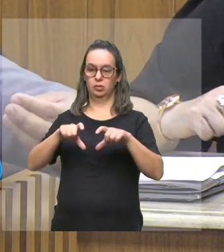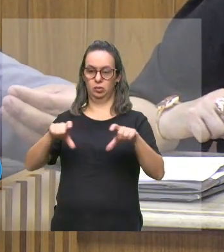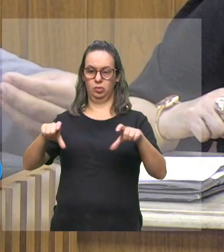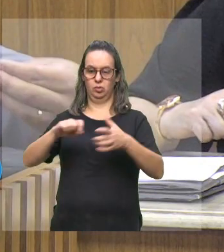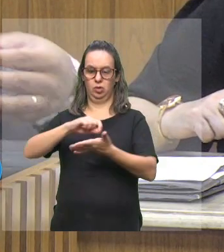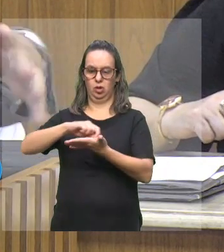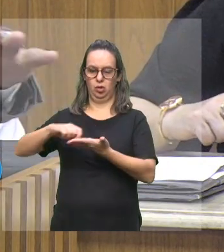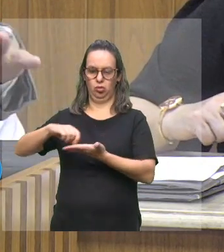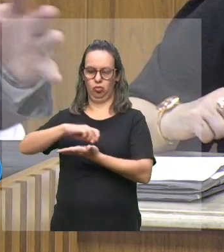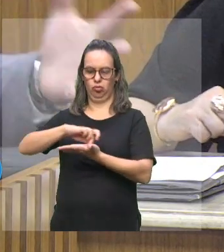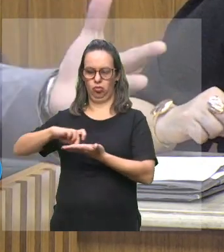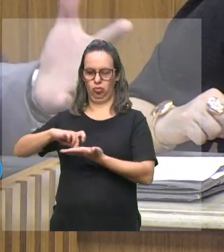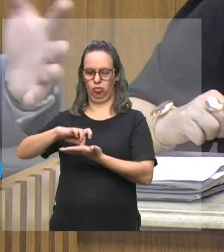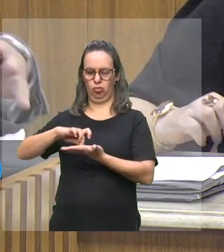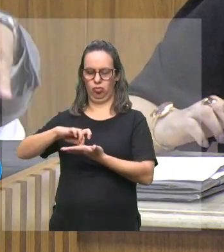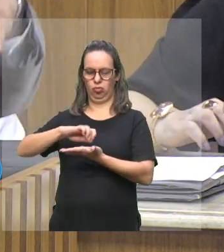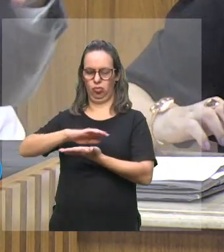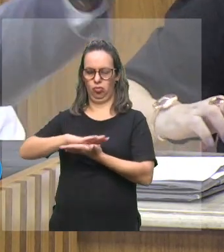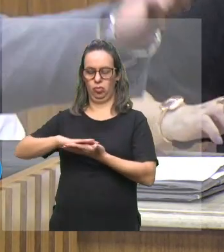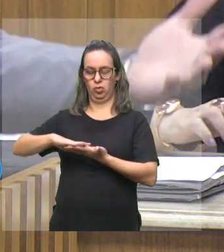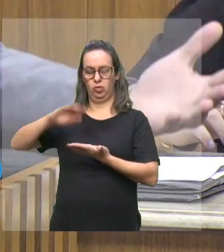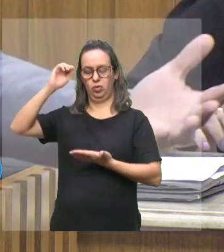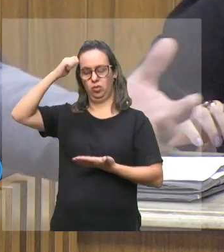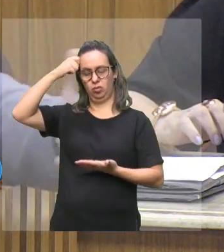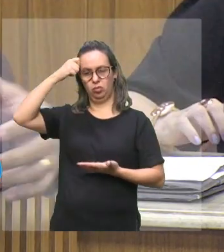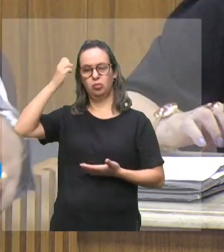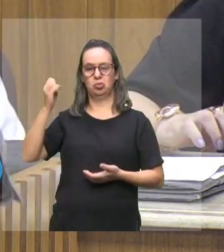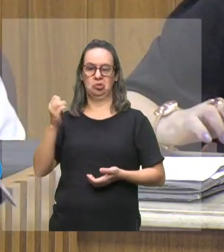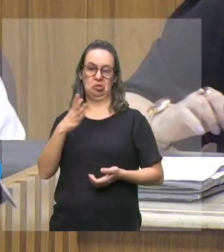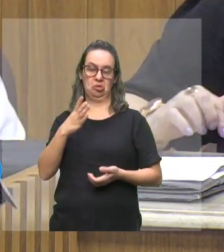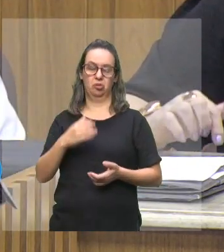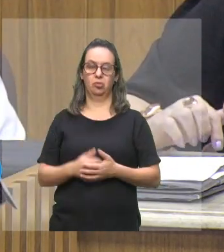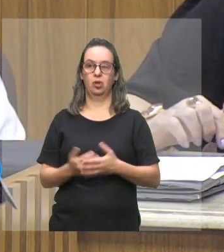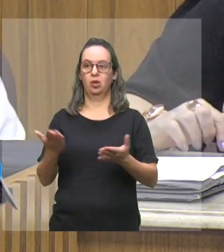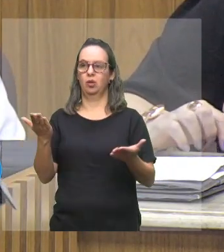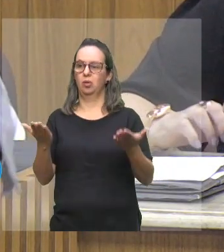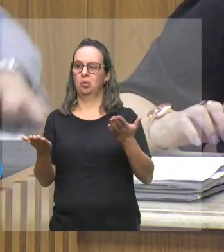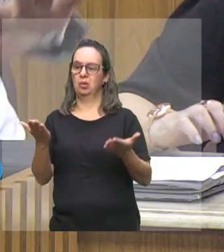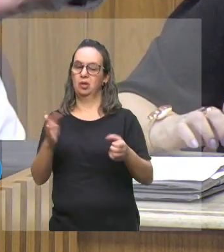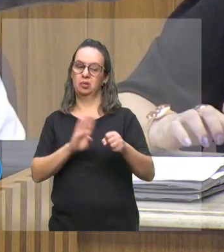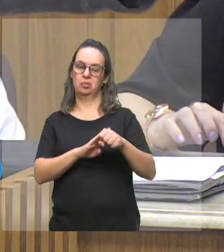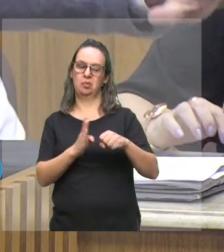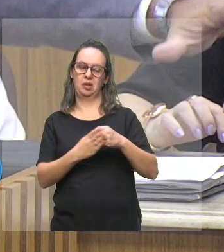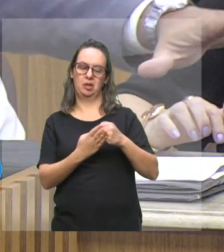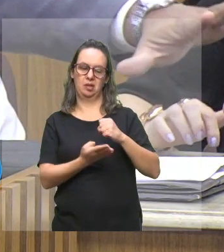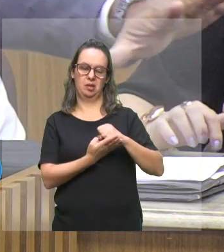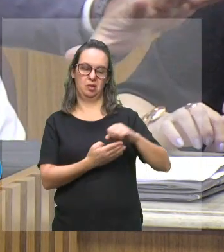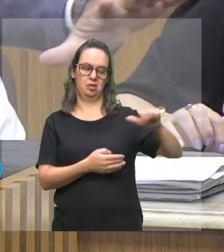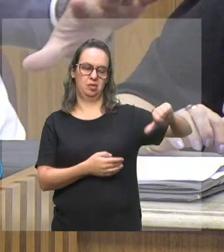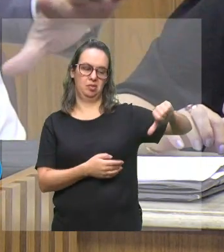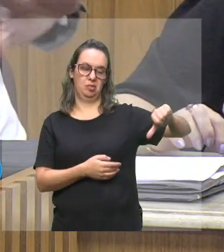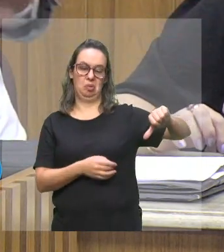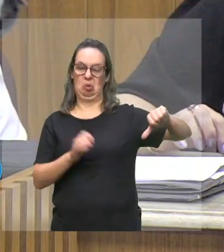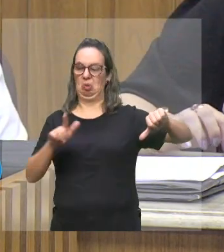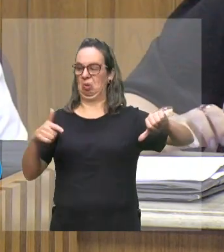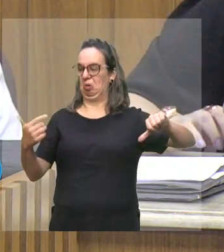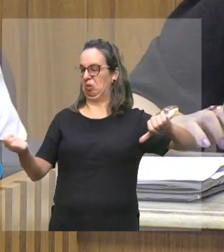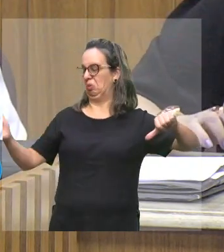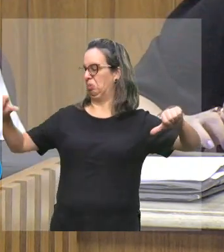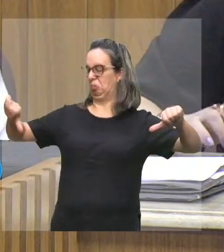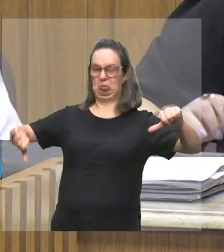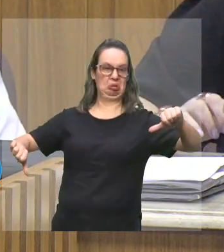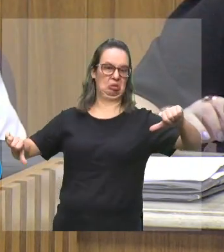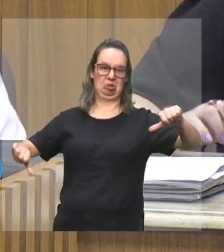aí você começa a comparar, no outro bairro está ruim. Não é? Ah, não, mas ali está horrível. Aquele outro ponto,